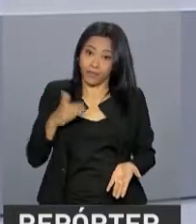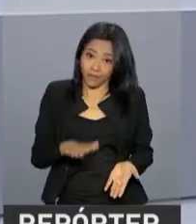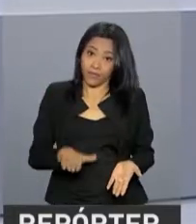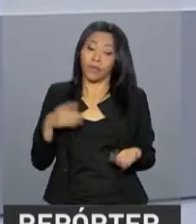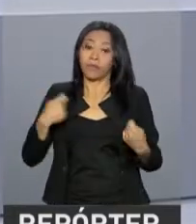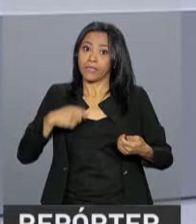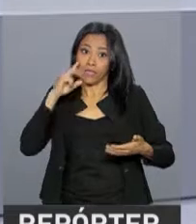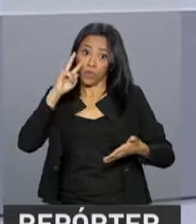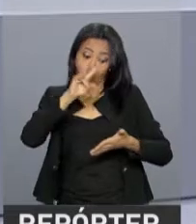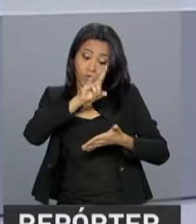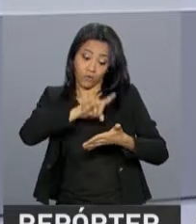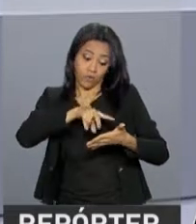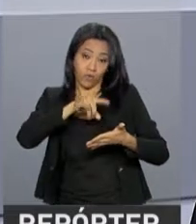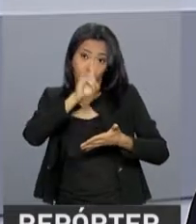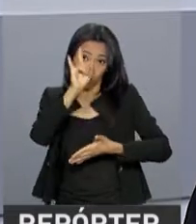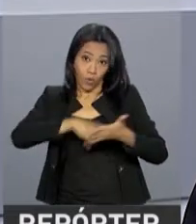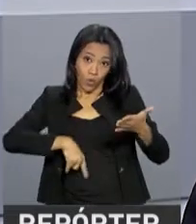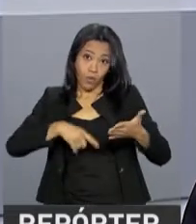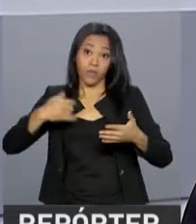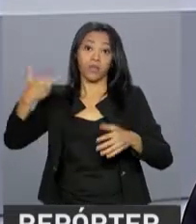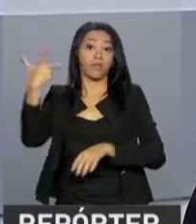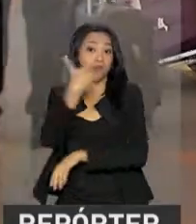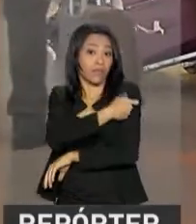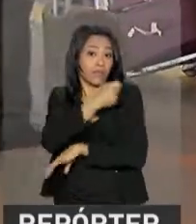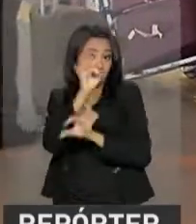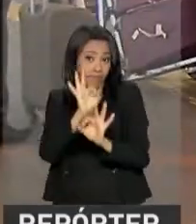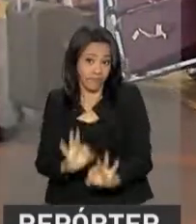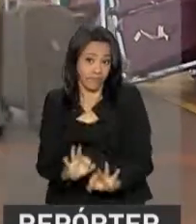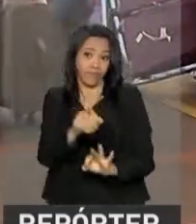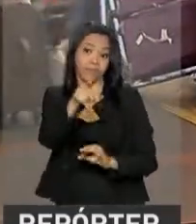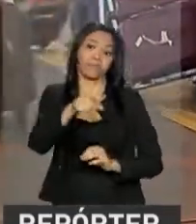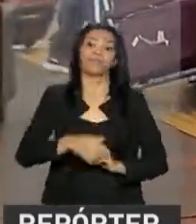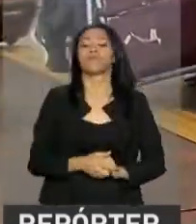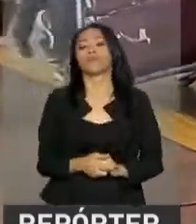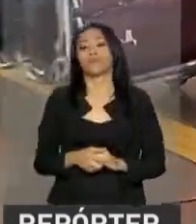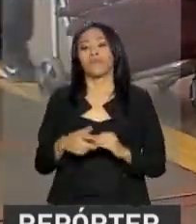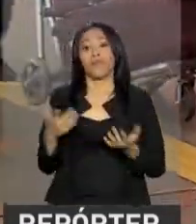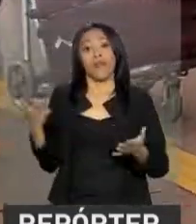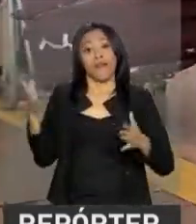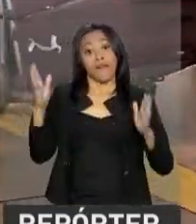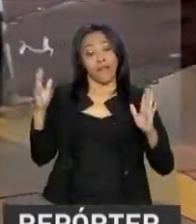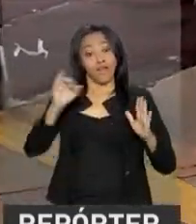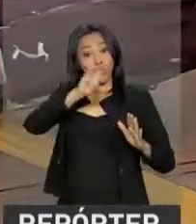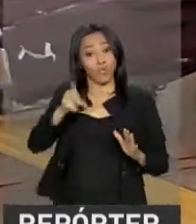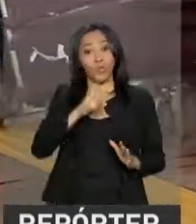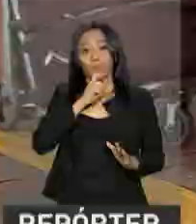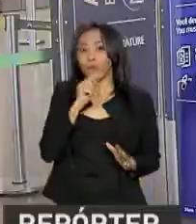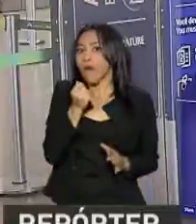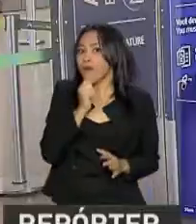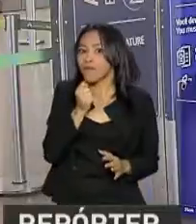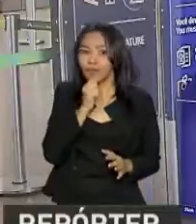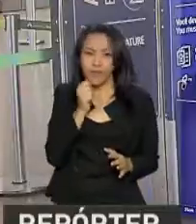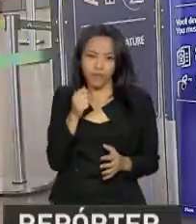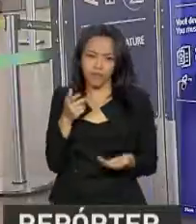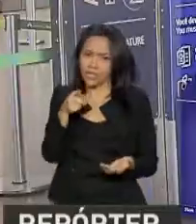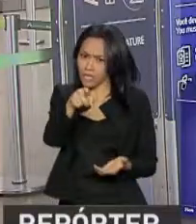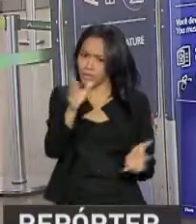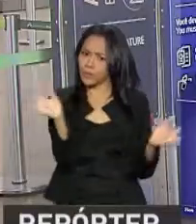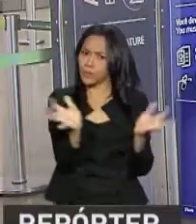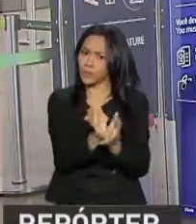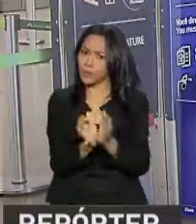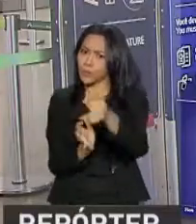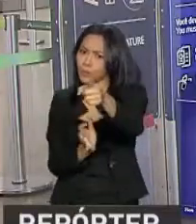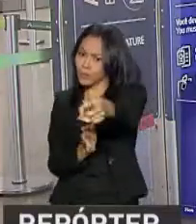está com as vacinas em dia as férias de julho nem bem chegaram e esse grupo de